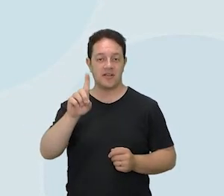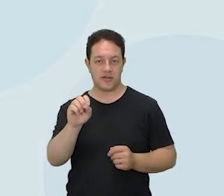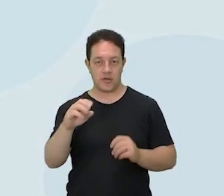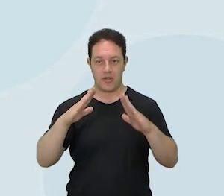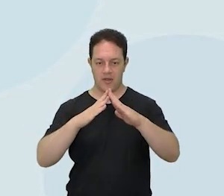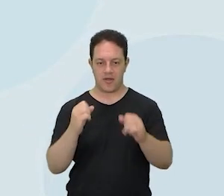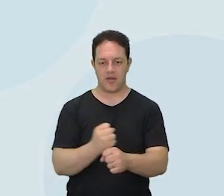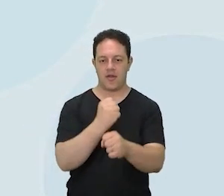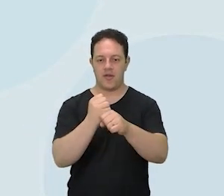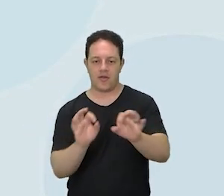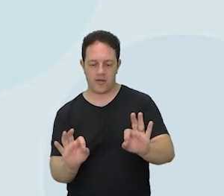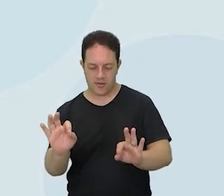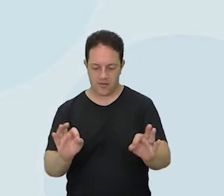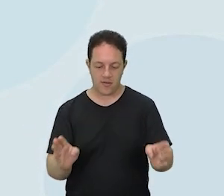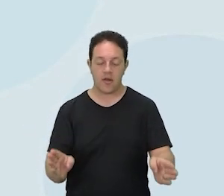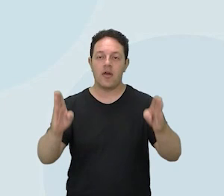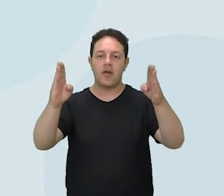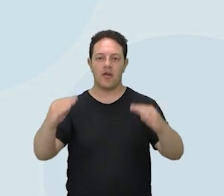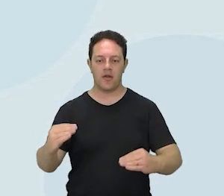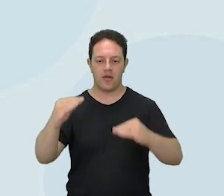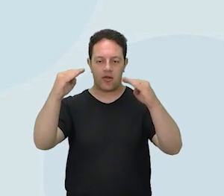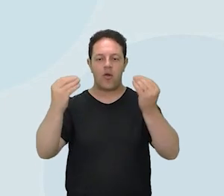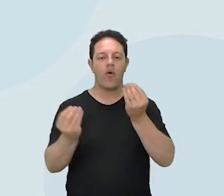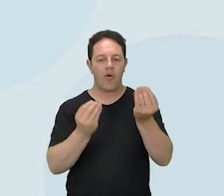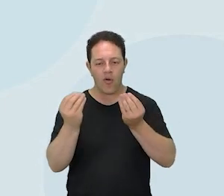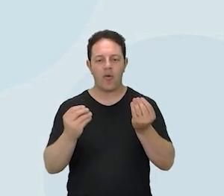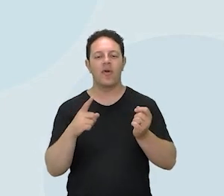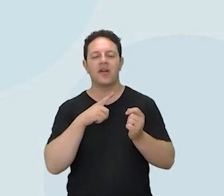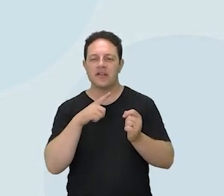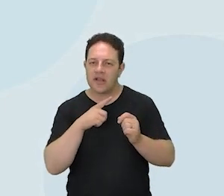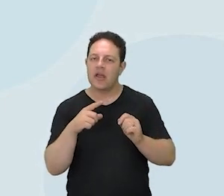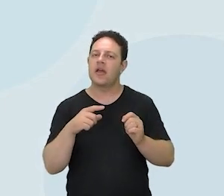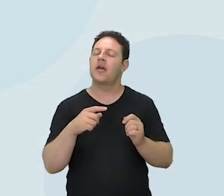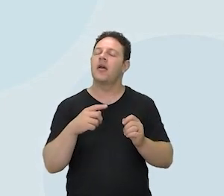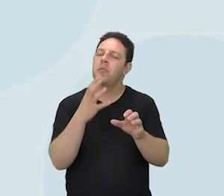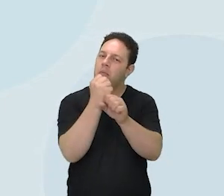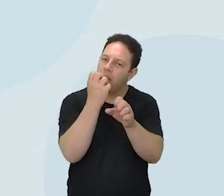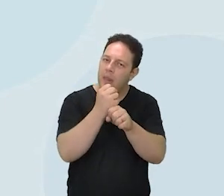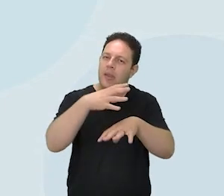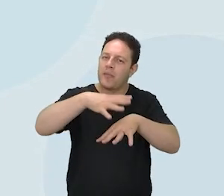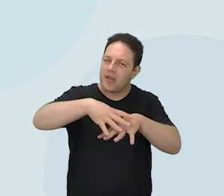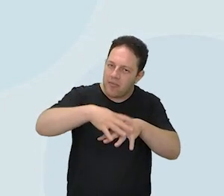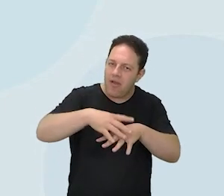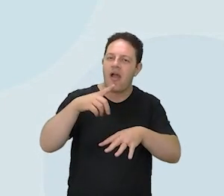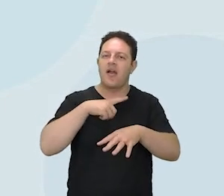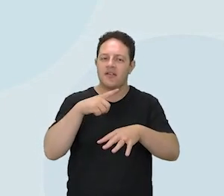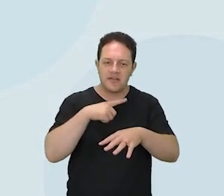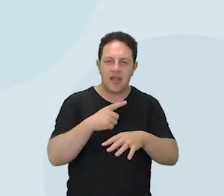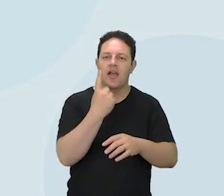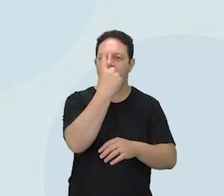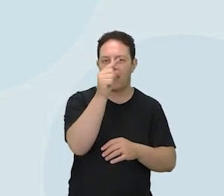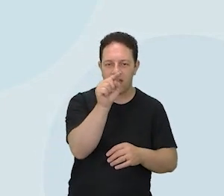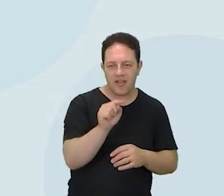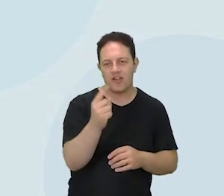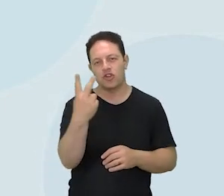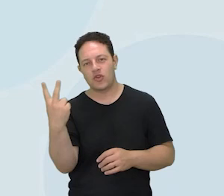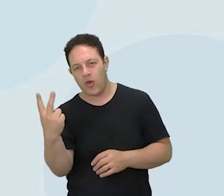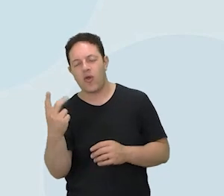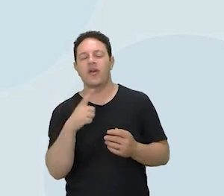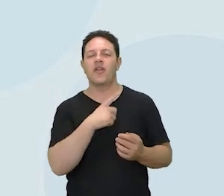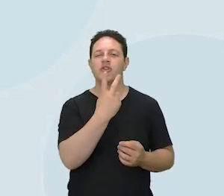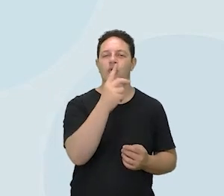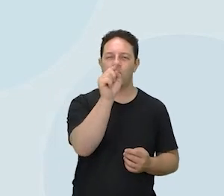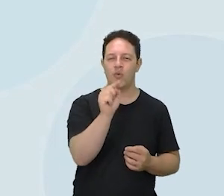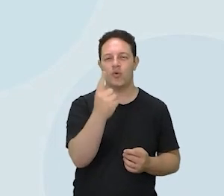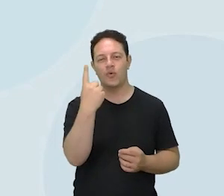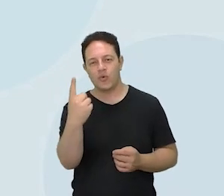habilidades estruturantes, trabalha com frações, proporção, escala, você pode ir